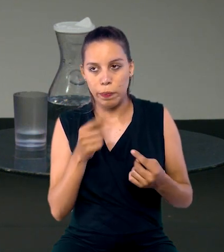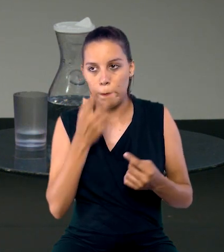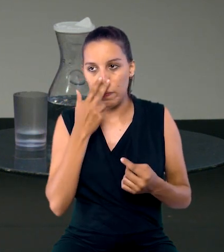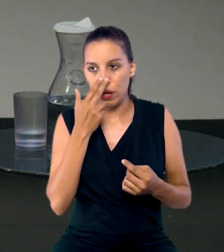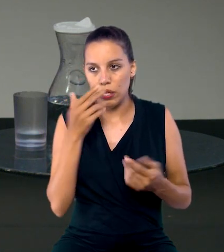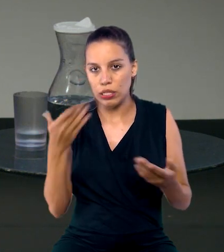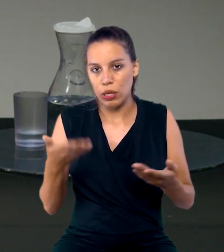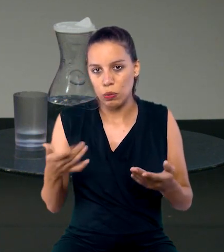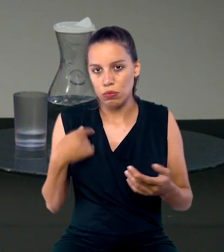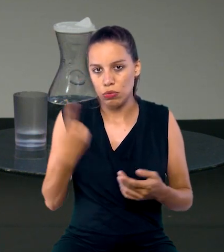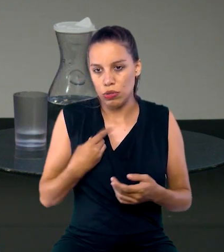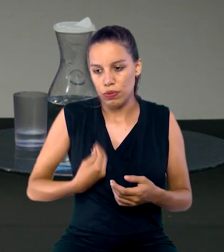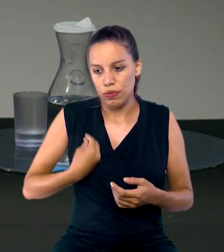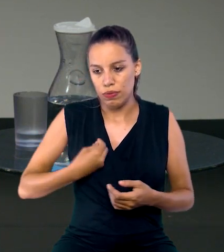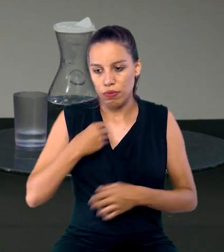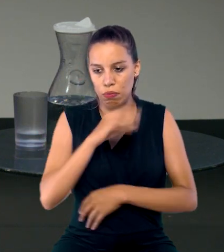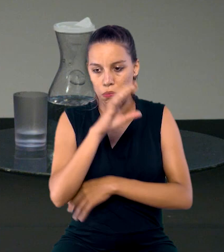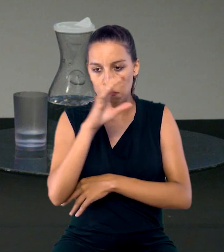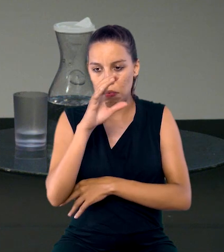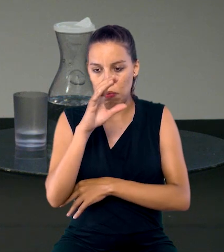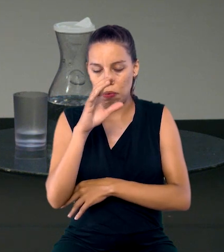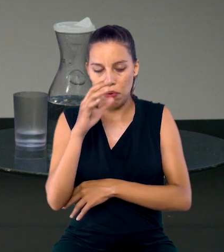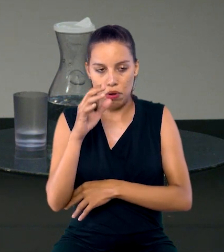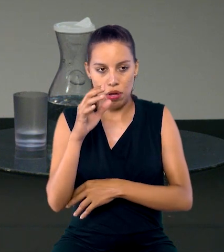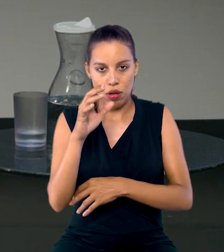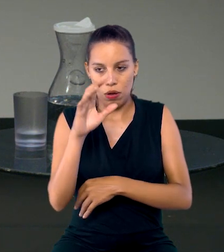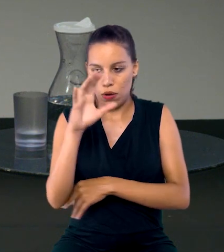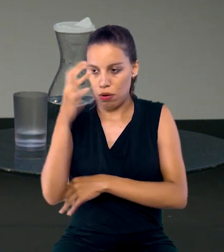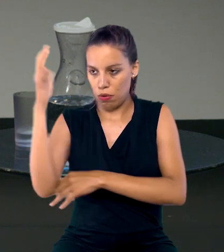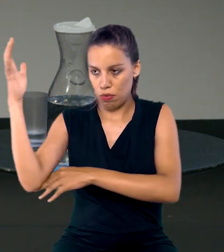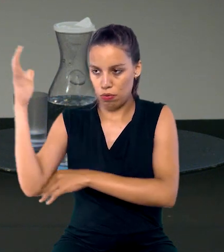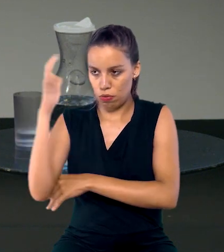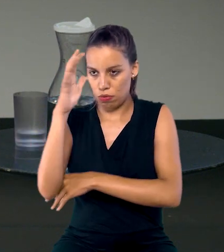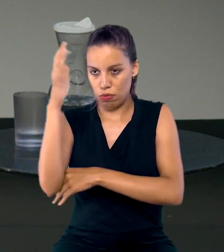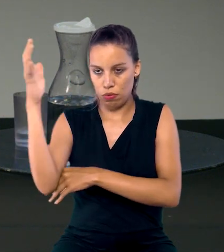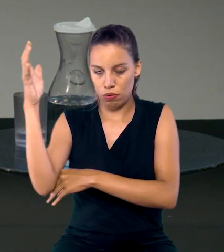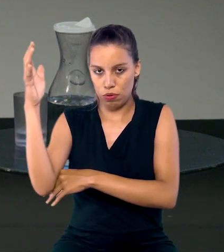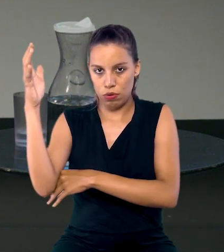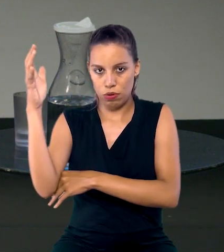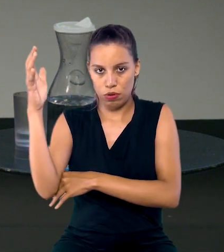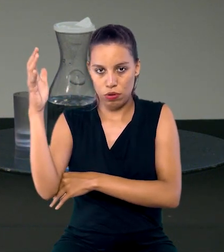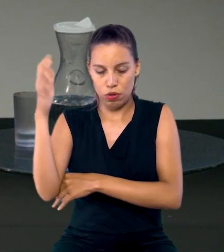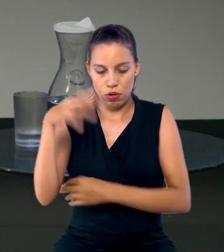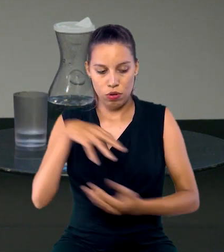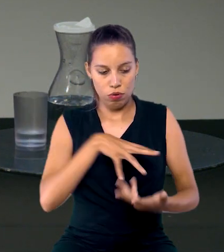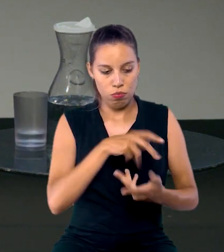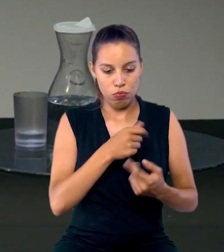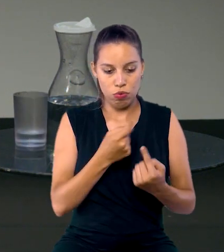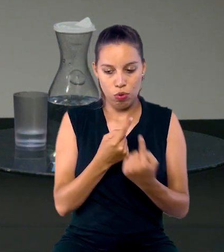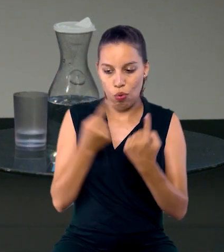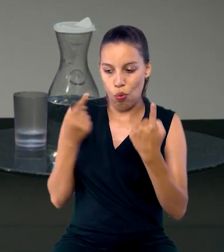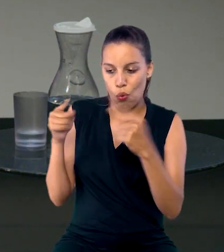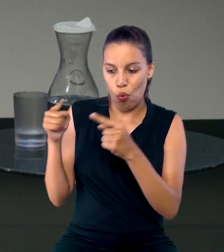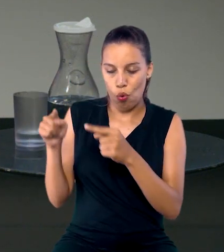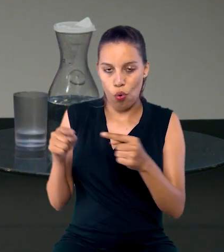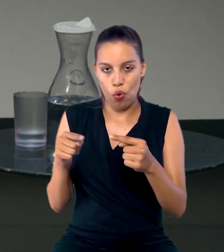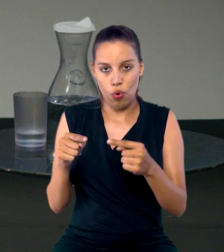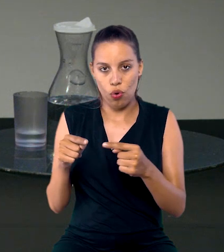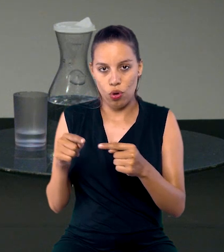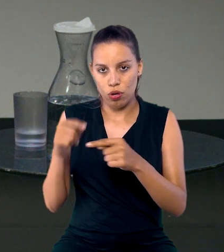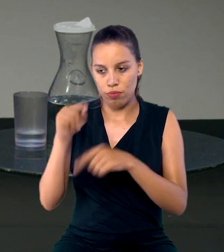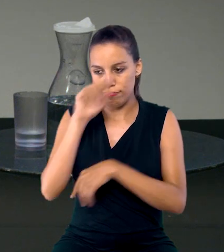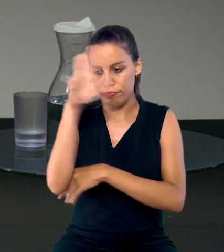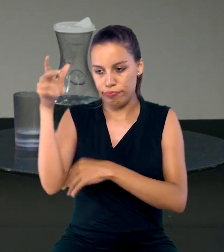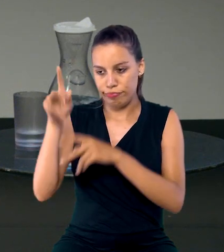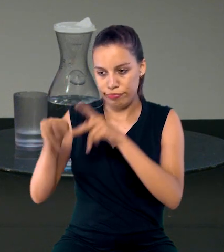uma guerra, né? Uma guerra movida contra a natureza. E quando eu falo natureza, são os povos, natureza também, né? Floresta é